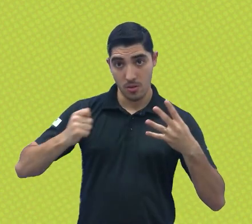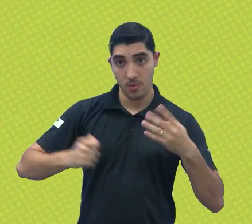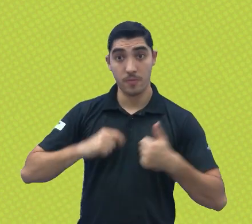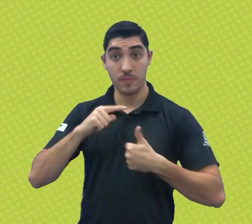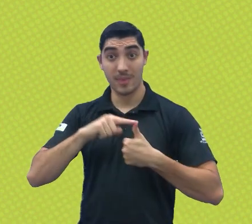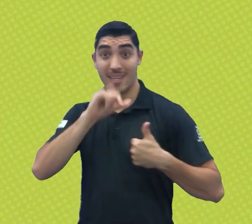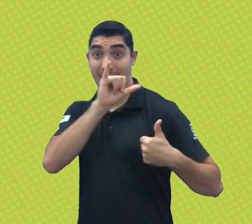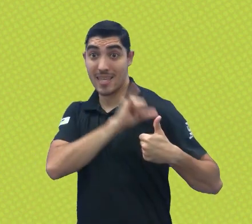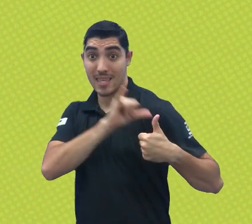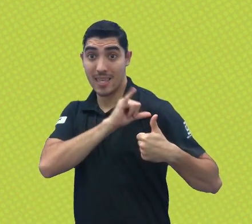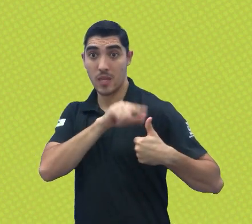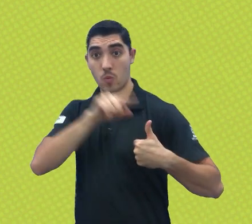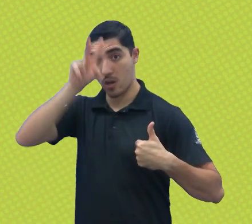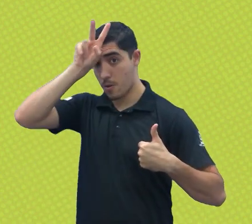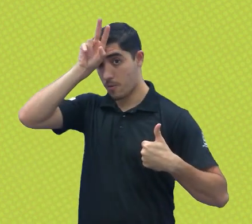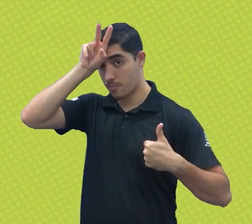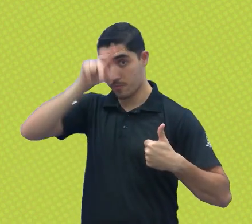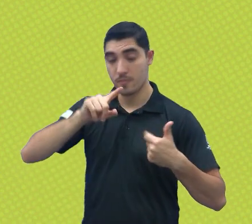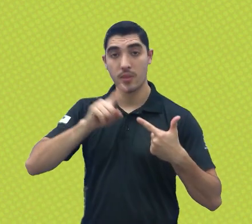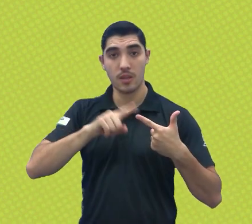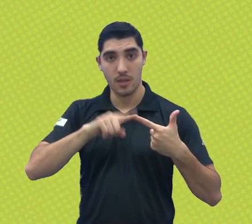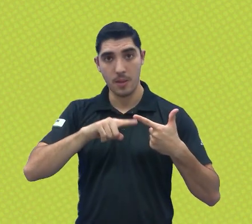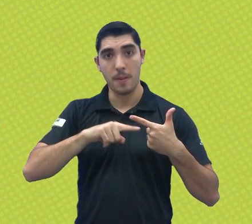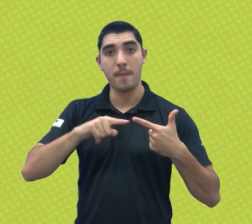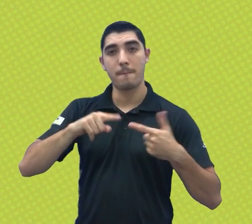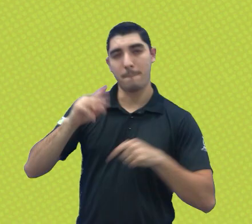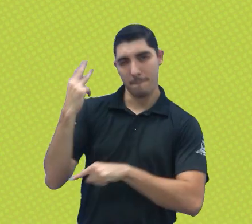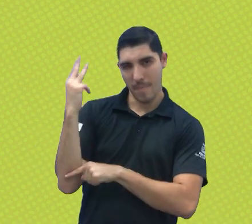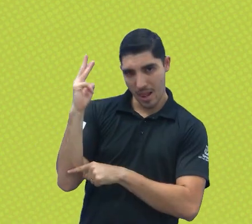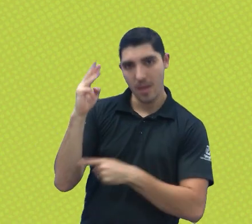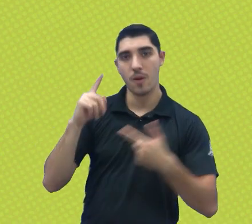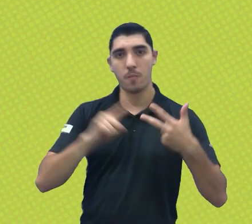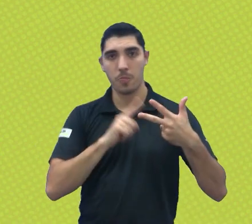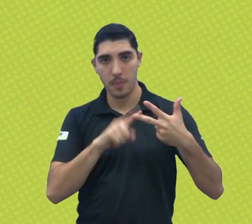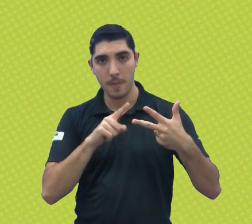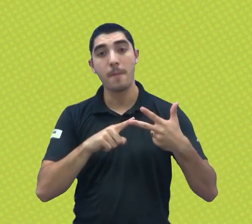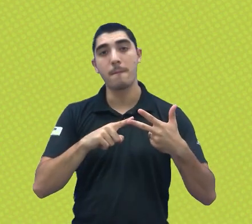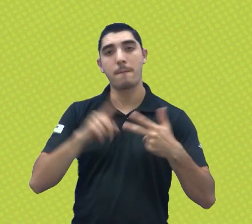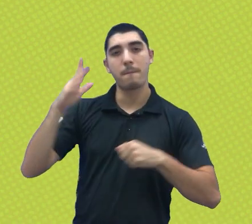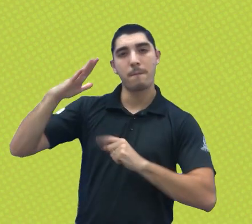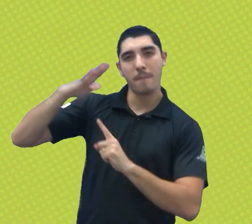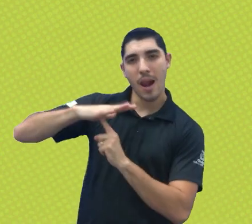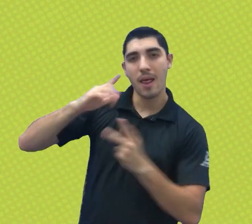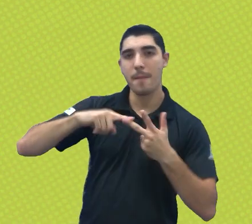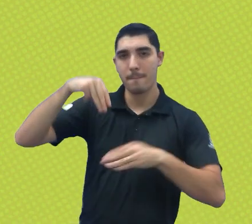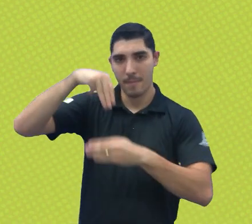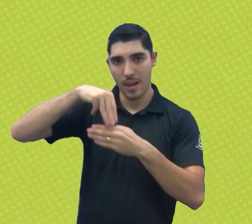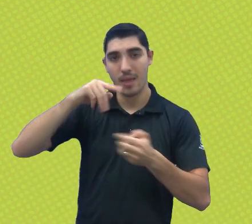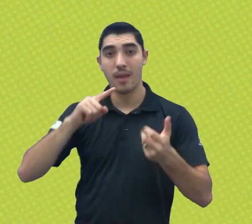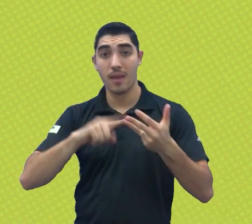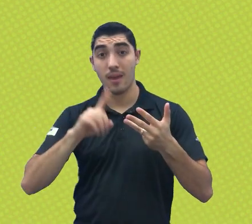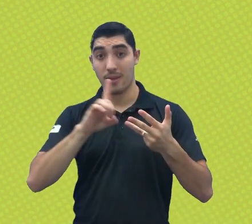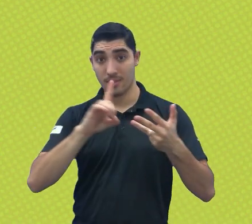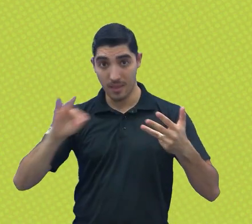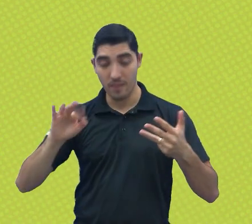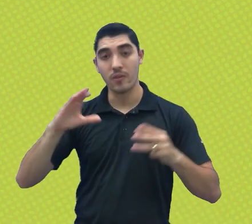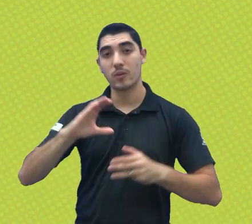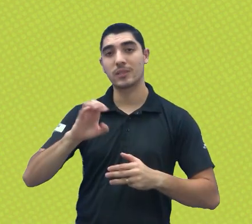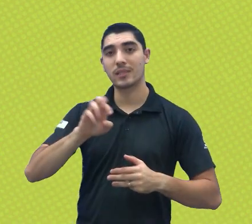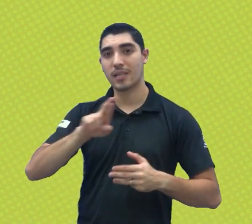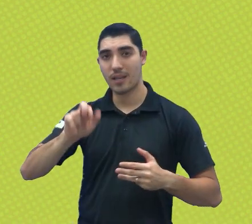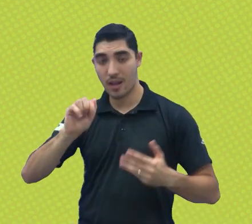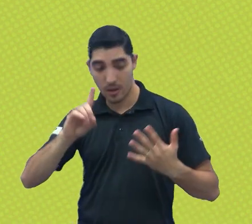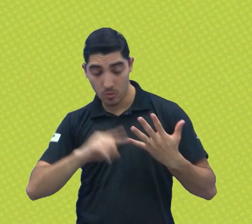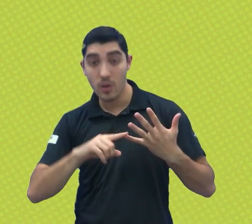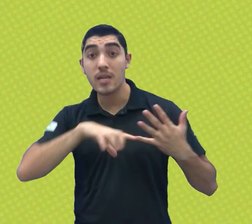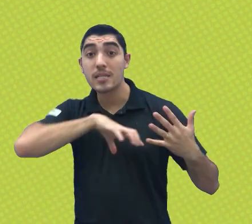que é o Mesquita, Sampaio Corrêa do Maranhão, Maringá do Paraná, Cerrado do Distrito Federal, de volta ao Sport Recife